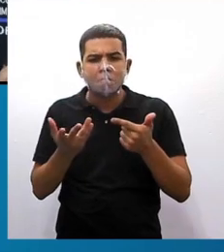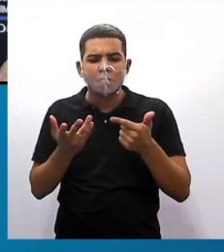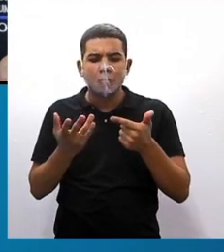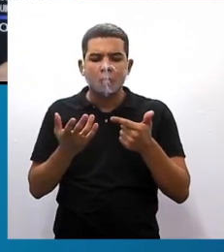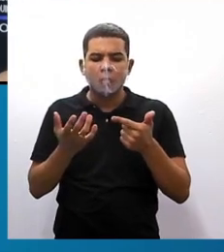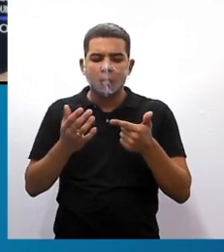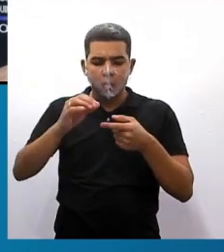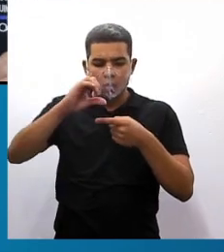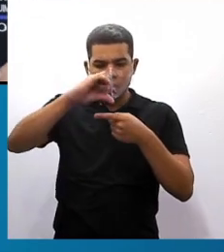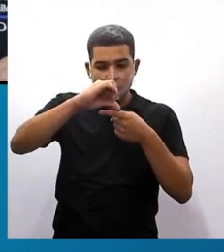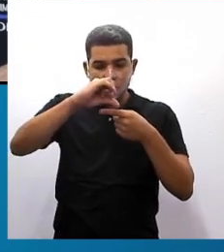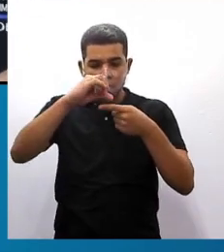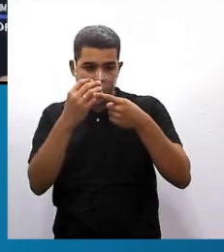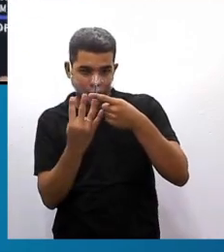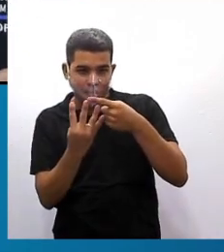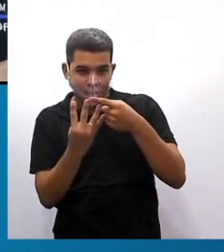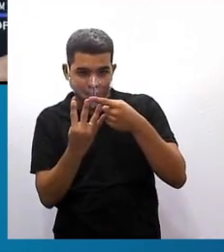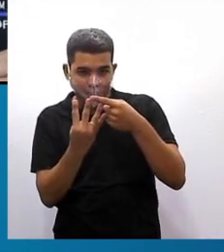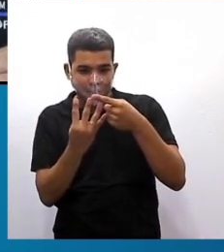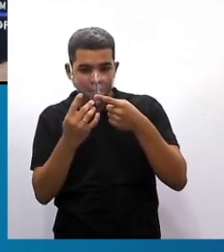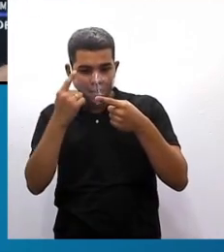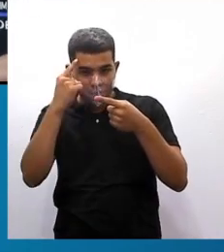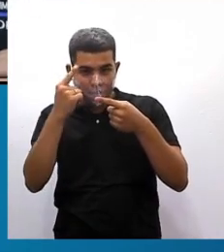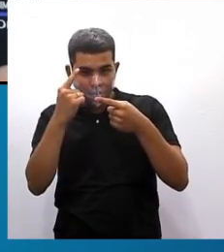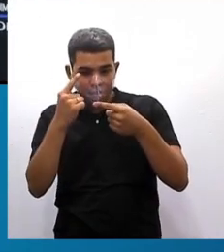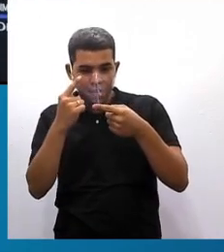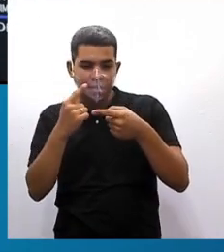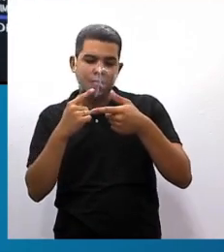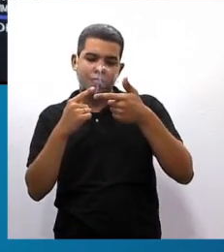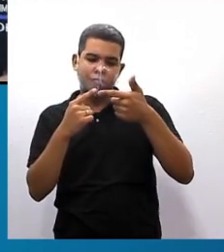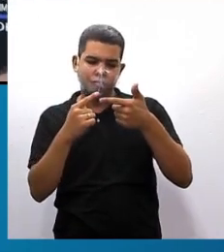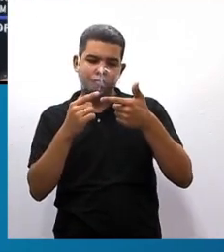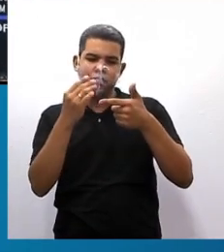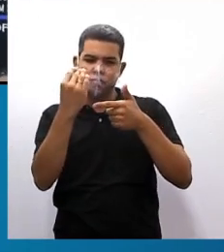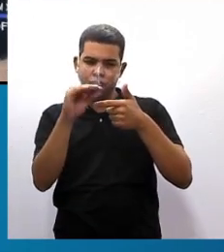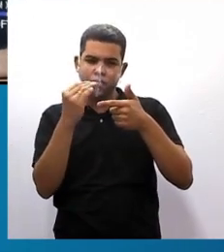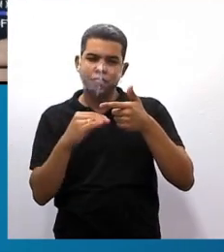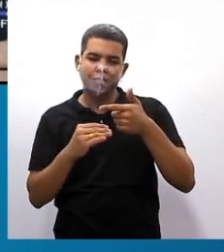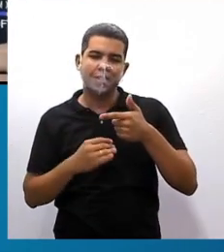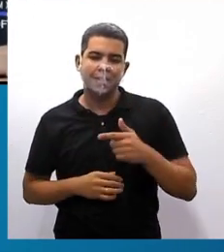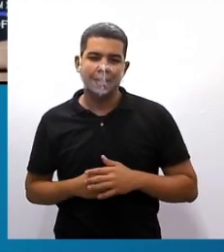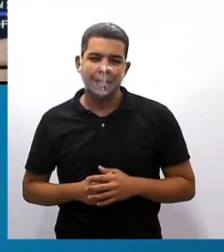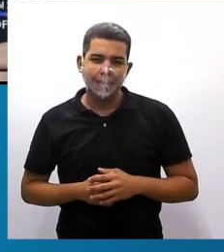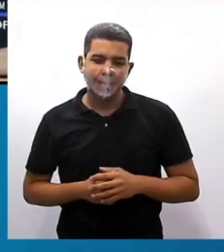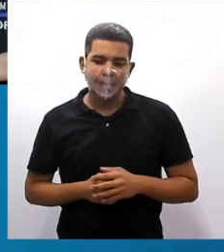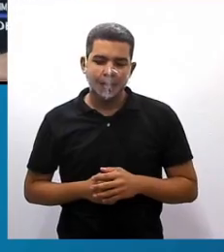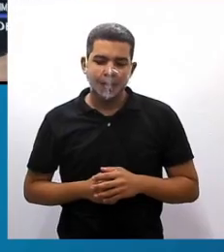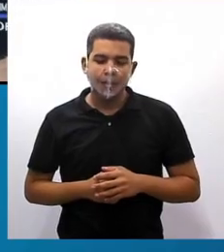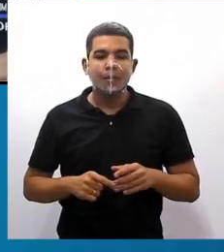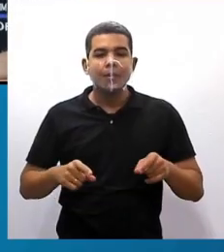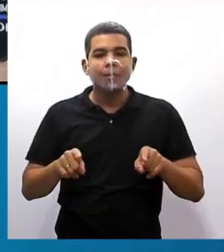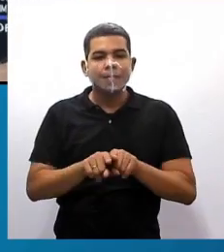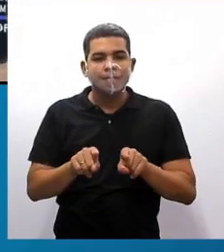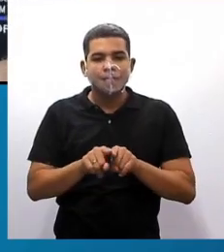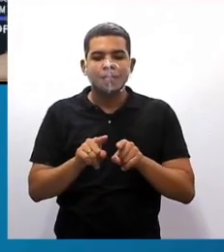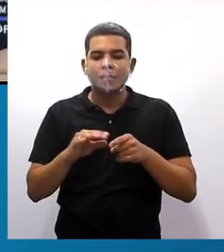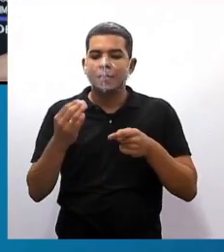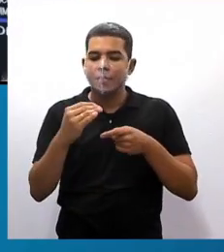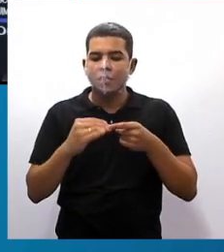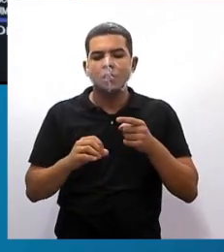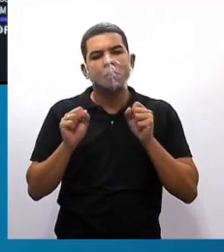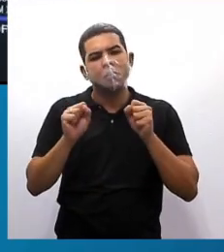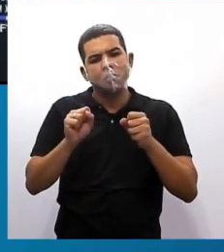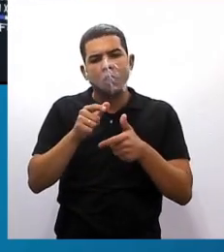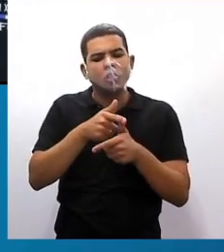9 quartos, 9 sobre 4, é uma fração. Beleza. E também a fração a gente pode dividir.